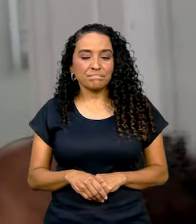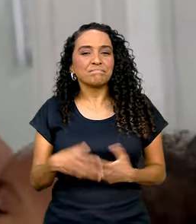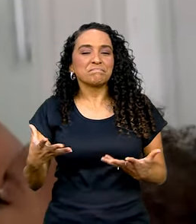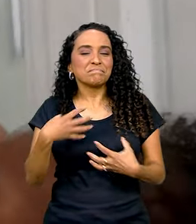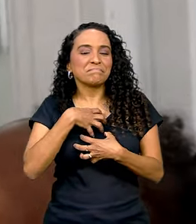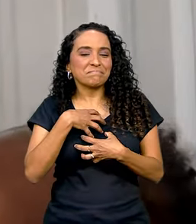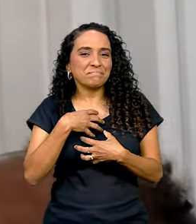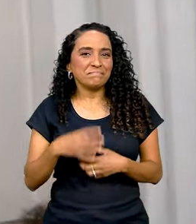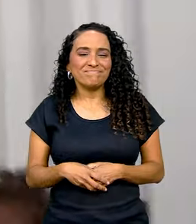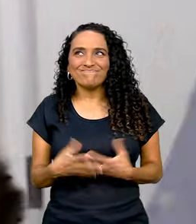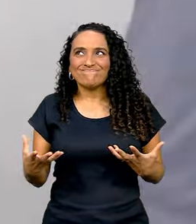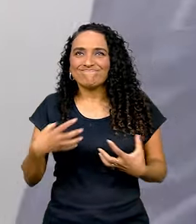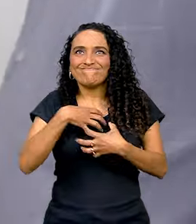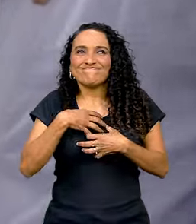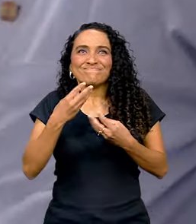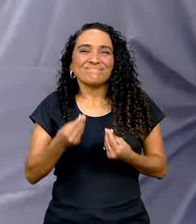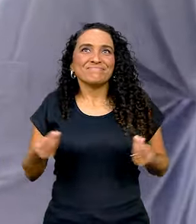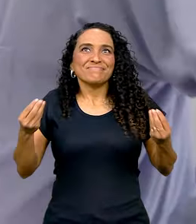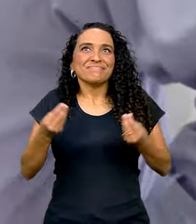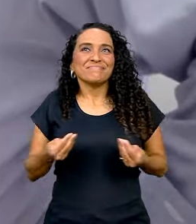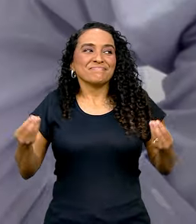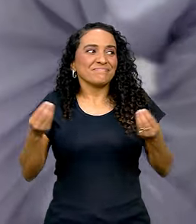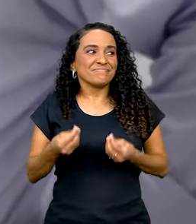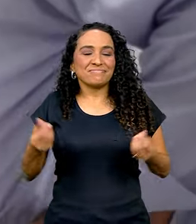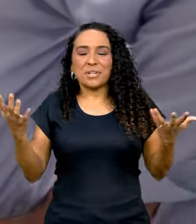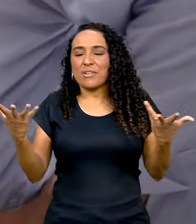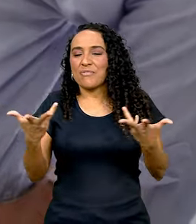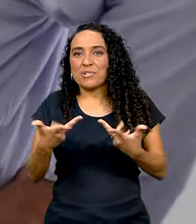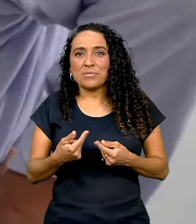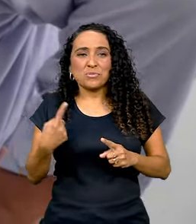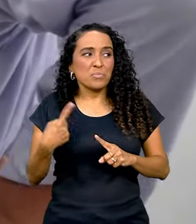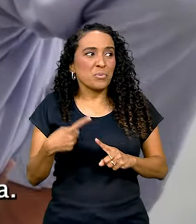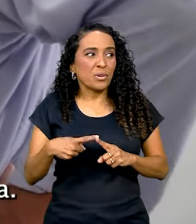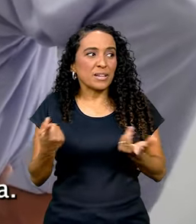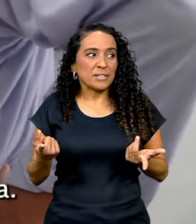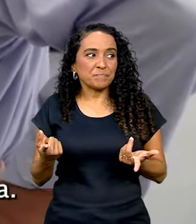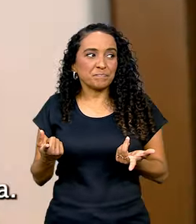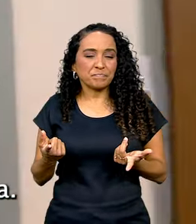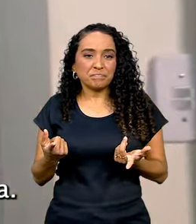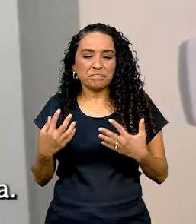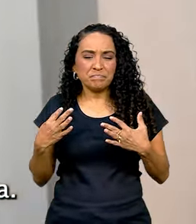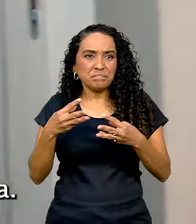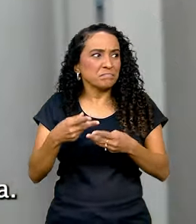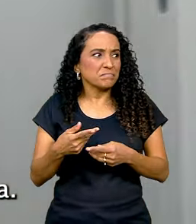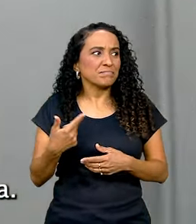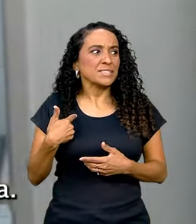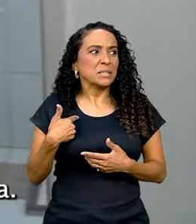muito obrig qu é a sensação sensação é éo Maros porque